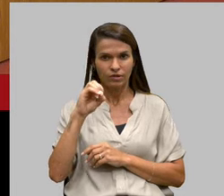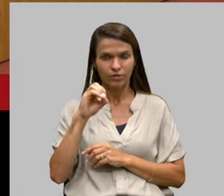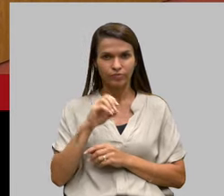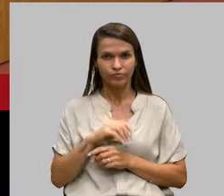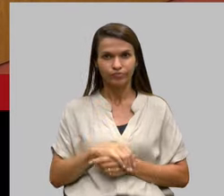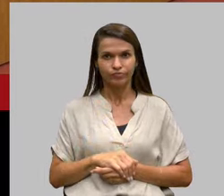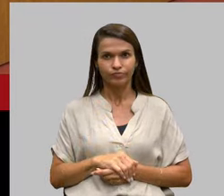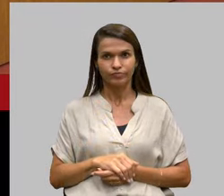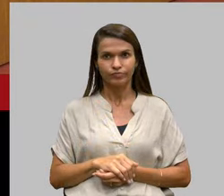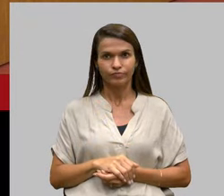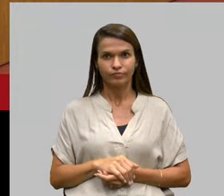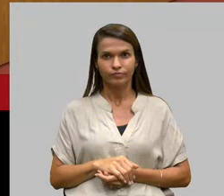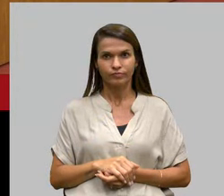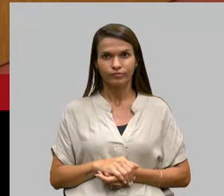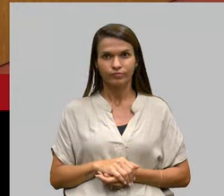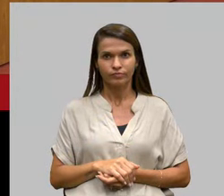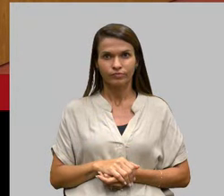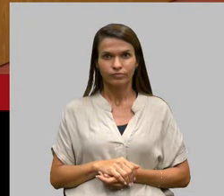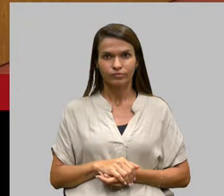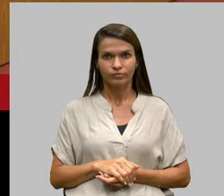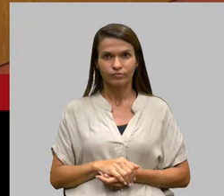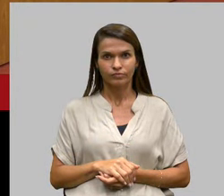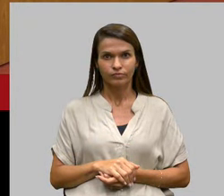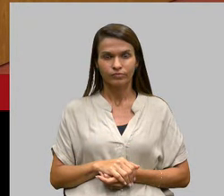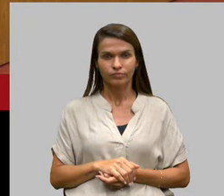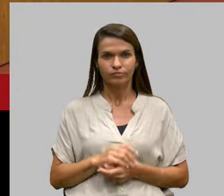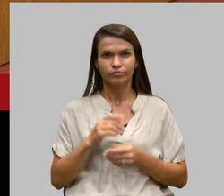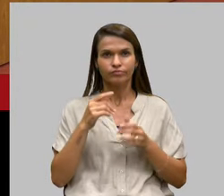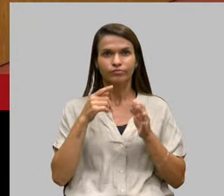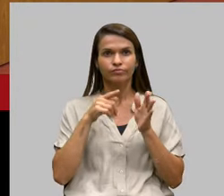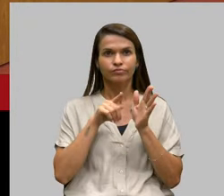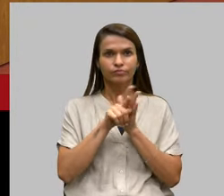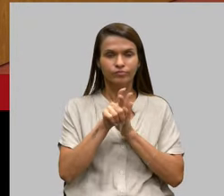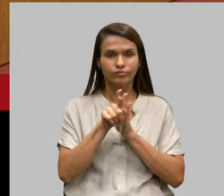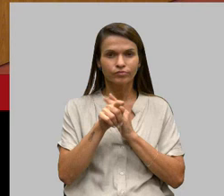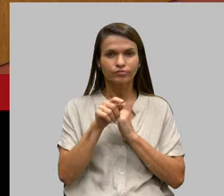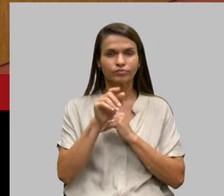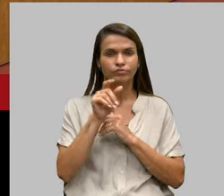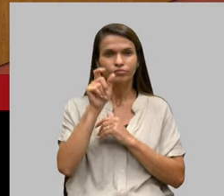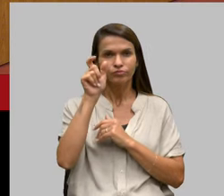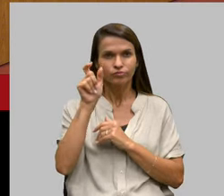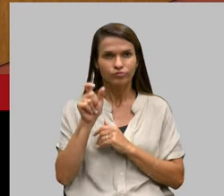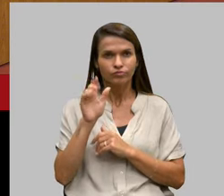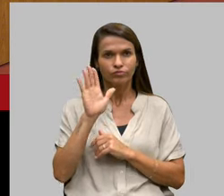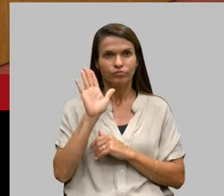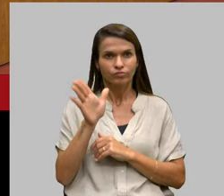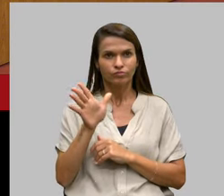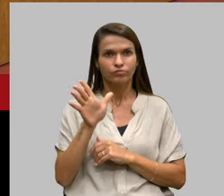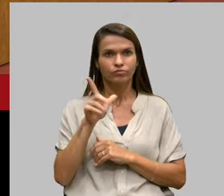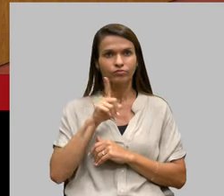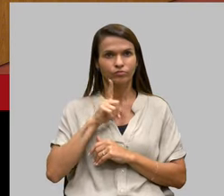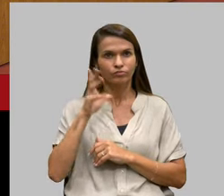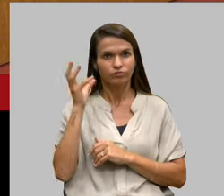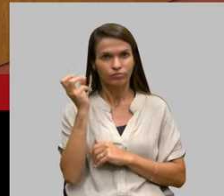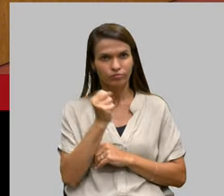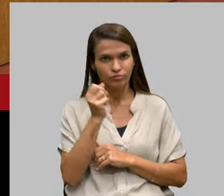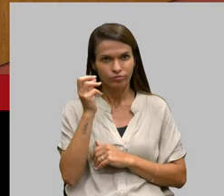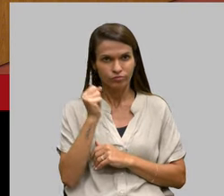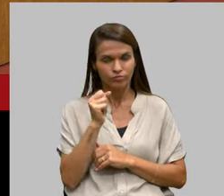de a pergunta é se quem já está aposentado pelo regime